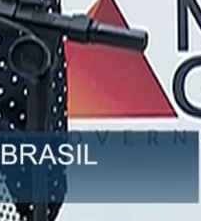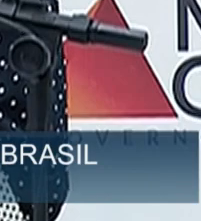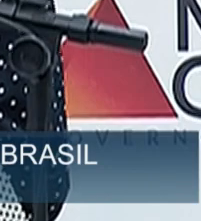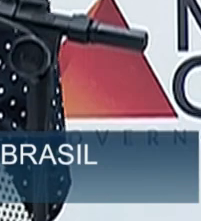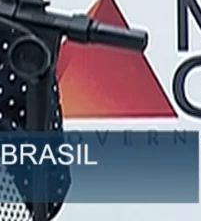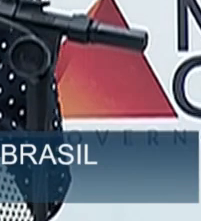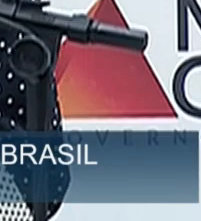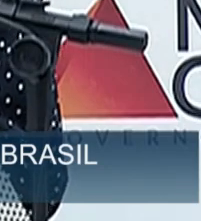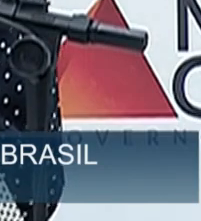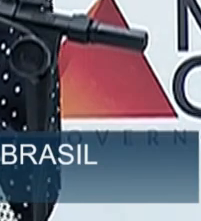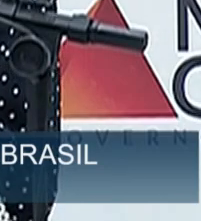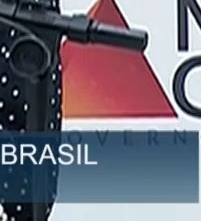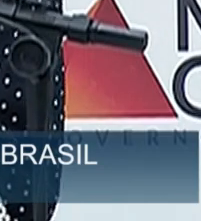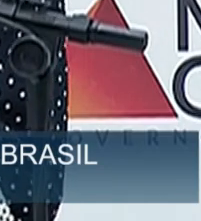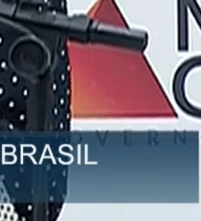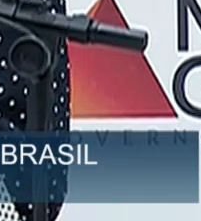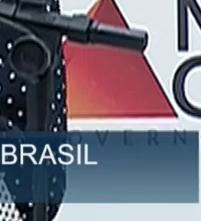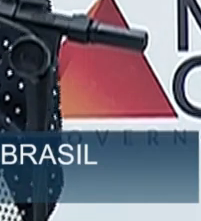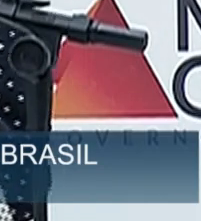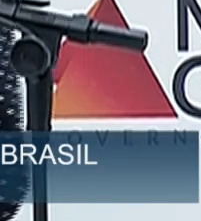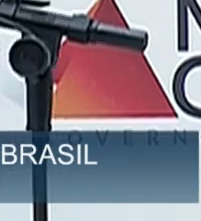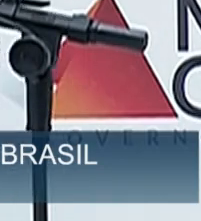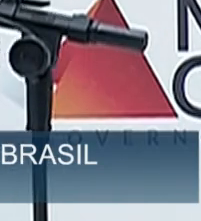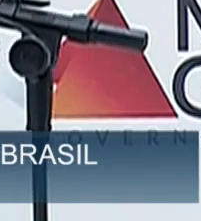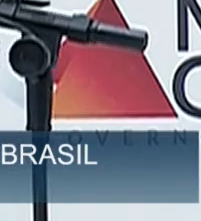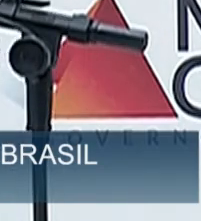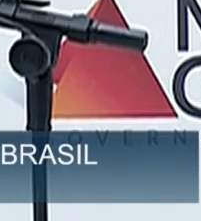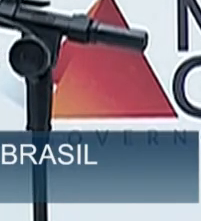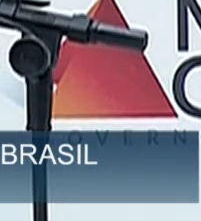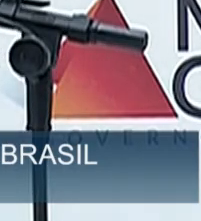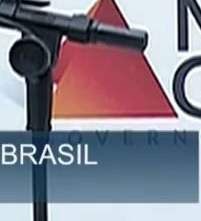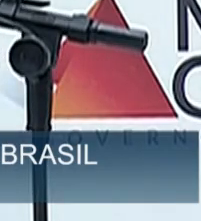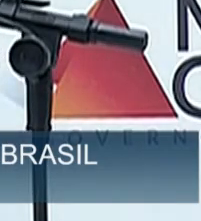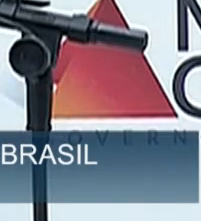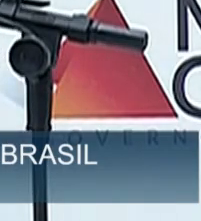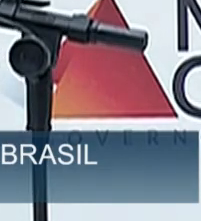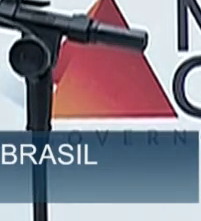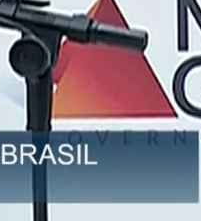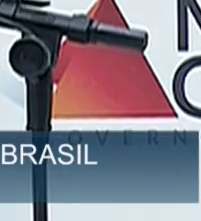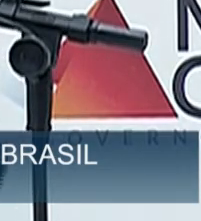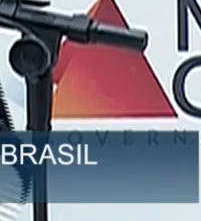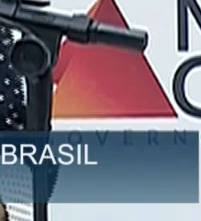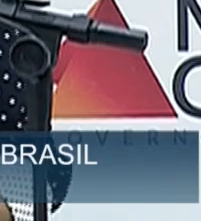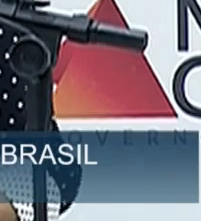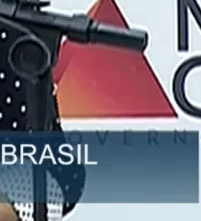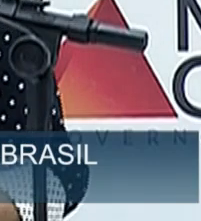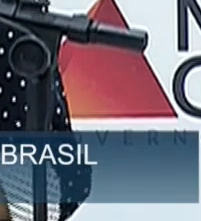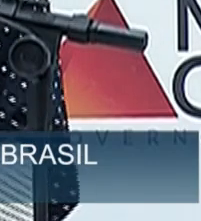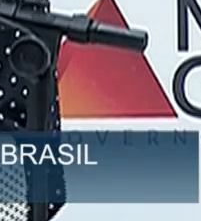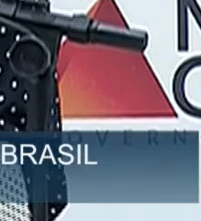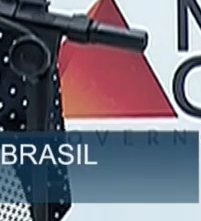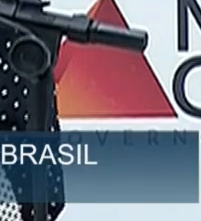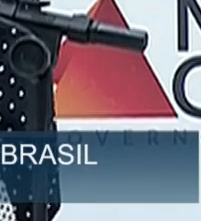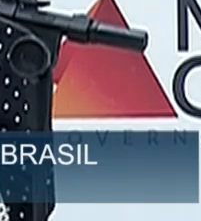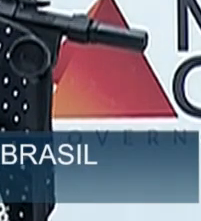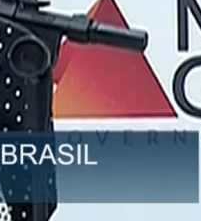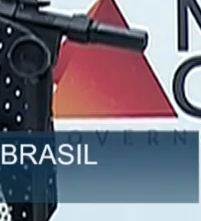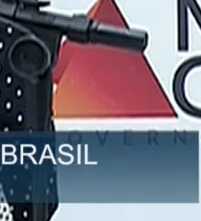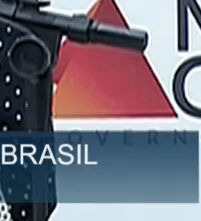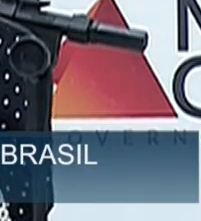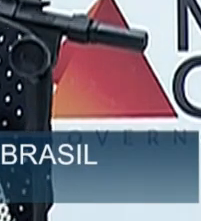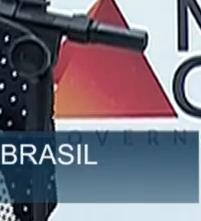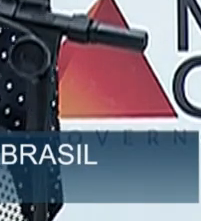desafios, encontrar novos caminhos, enfrentar de novas formas seus problemas. E é